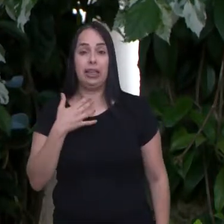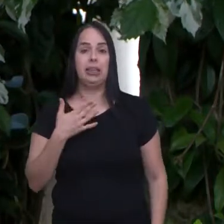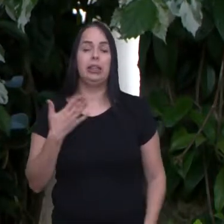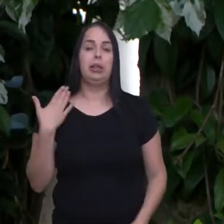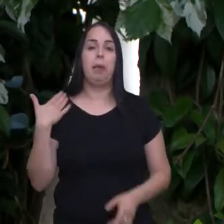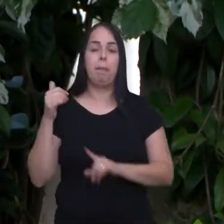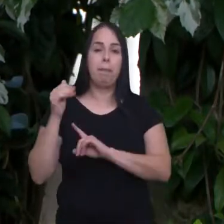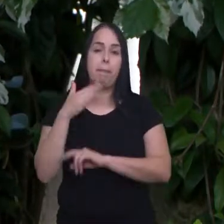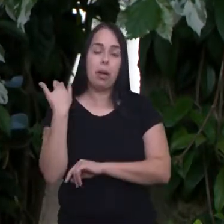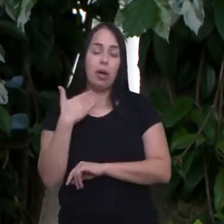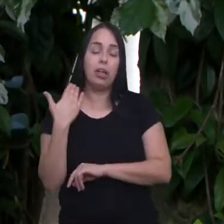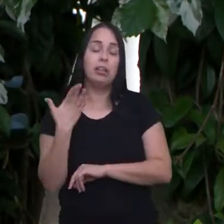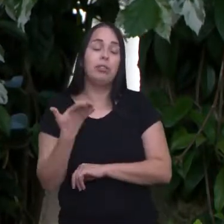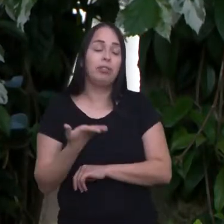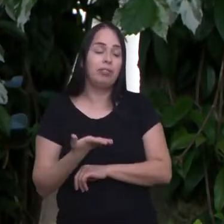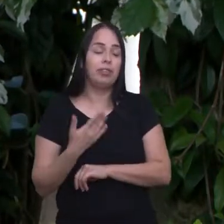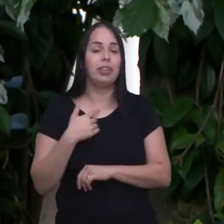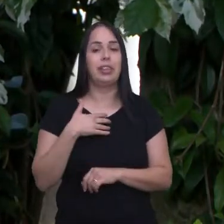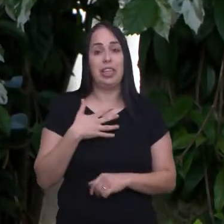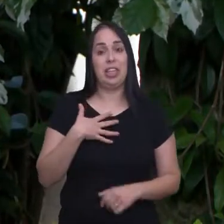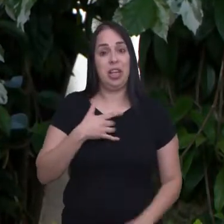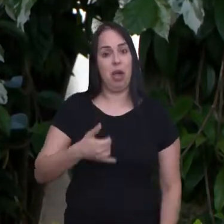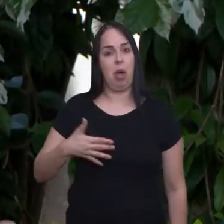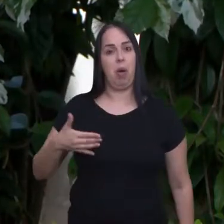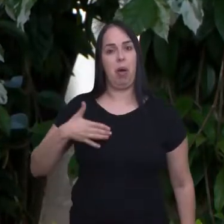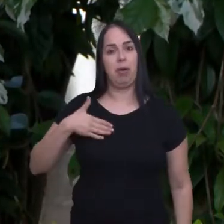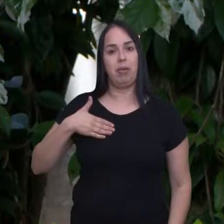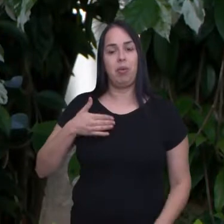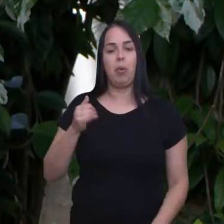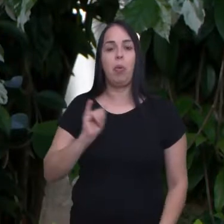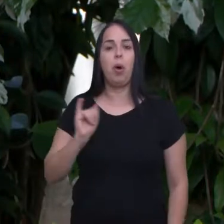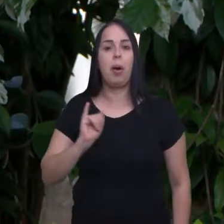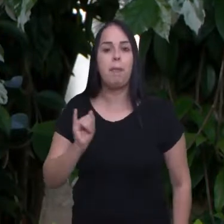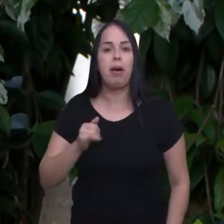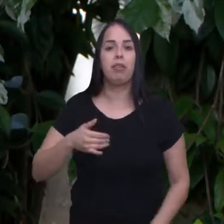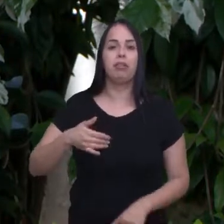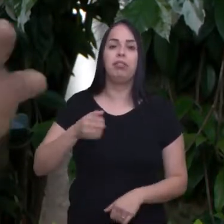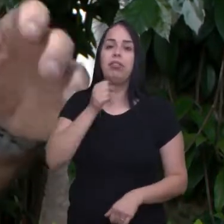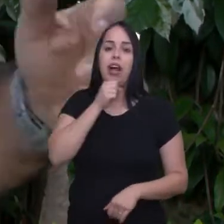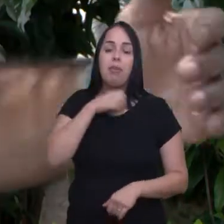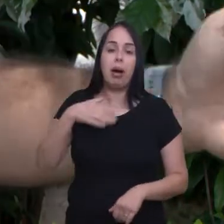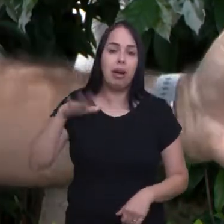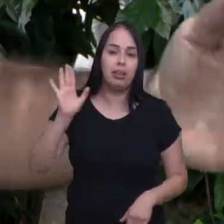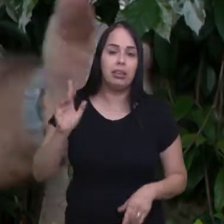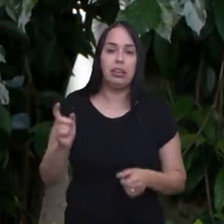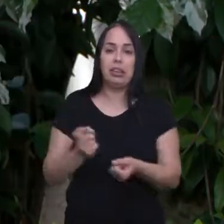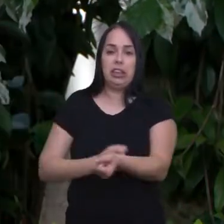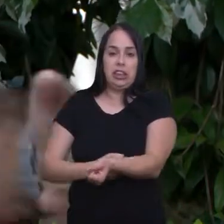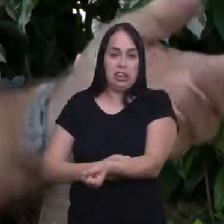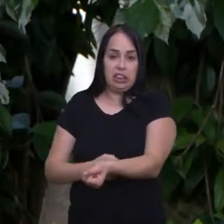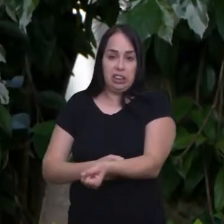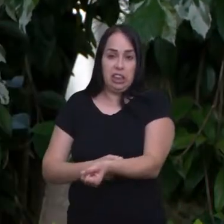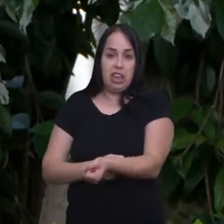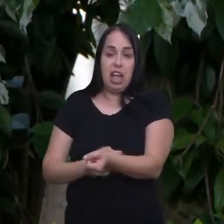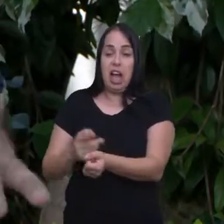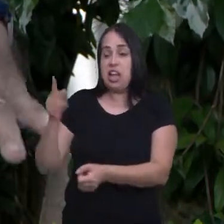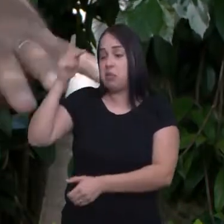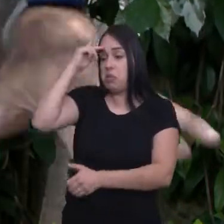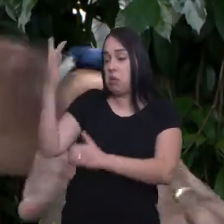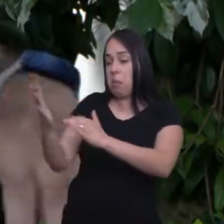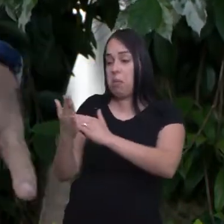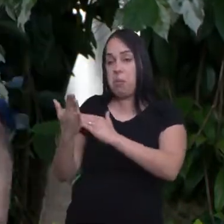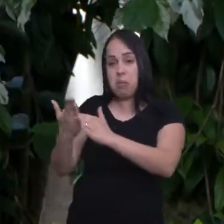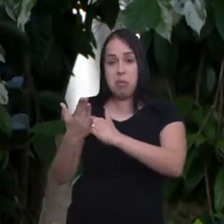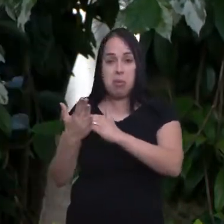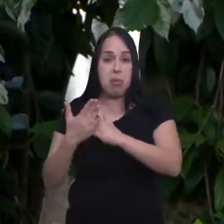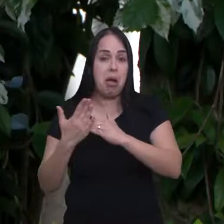alguns meses e eu era o mais velho, eu era nervoso e aí todo mundo veio querer me abrigar,